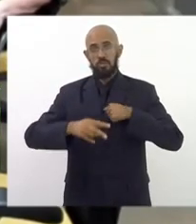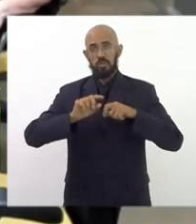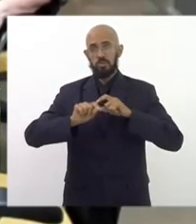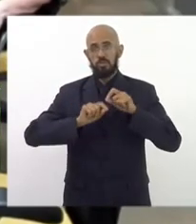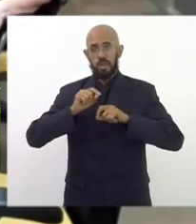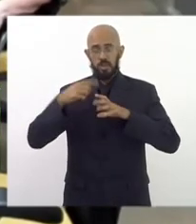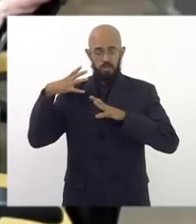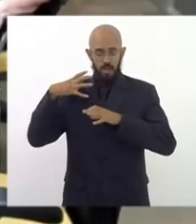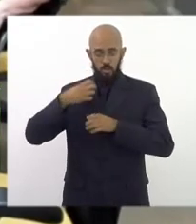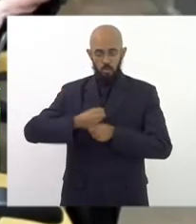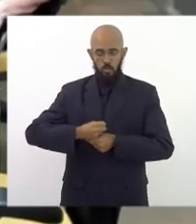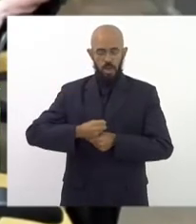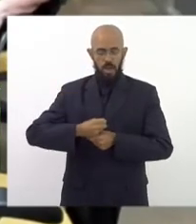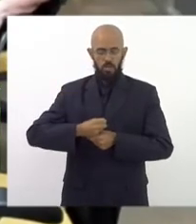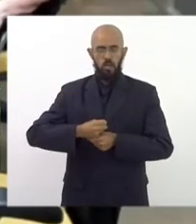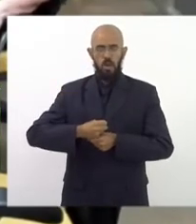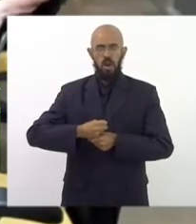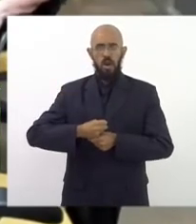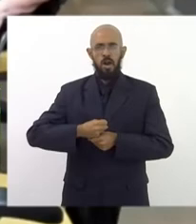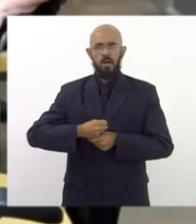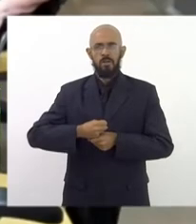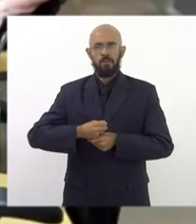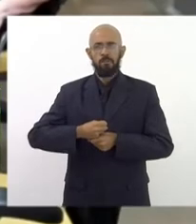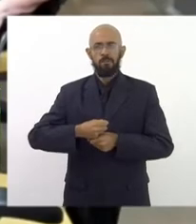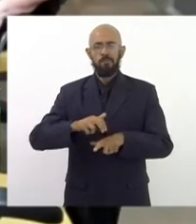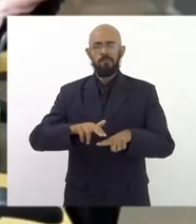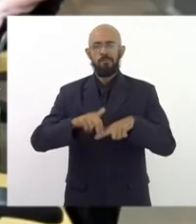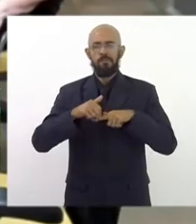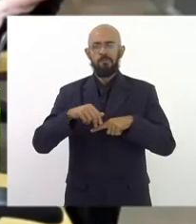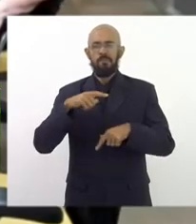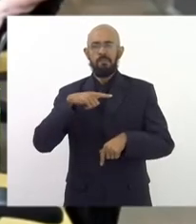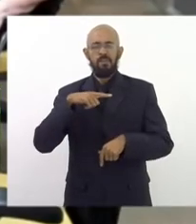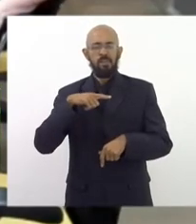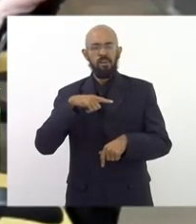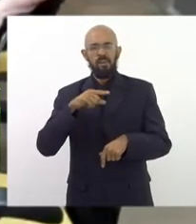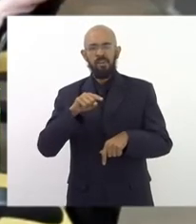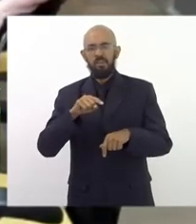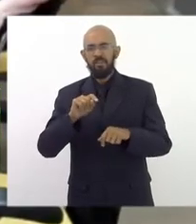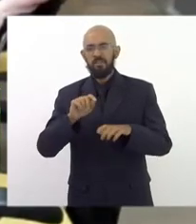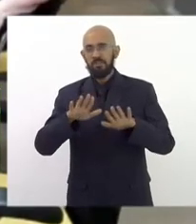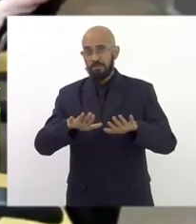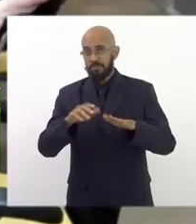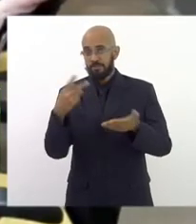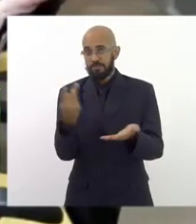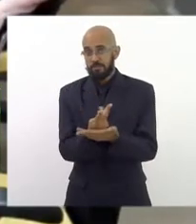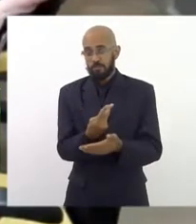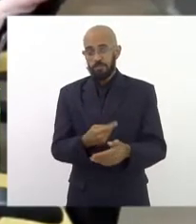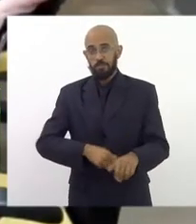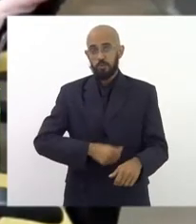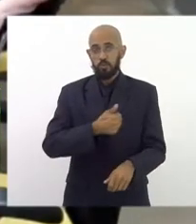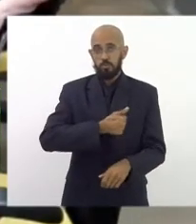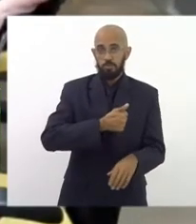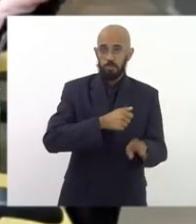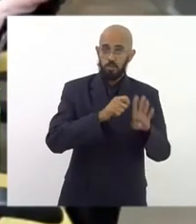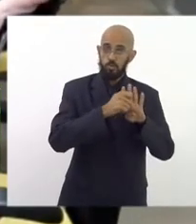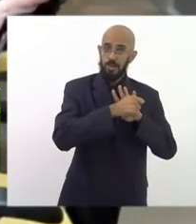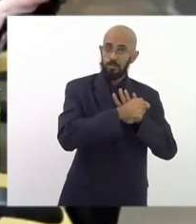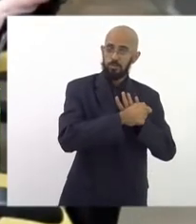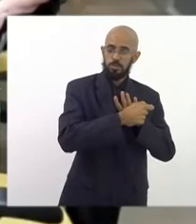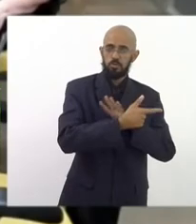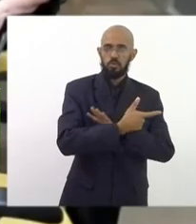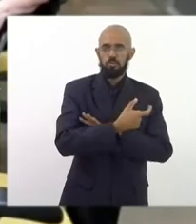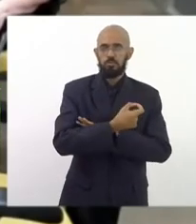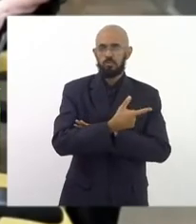exercício acumulado, né? Tá bom. Então, por isso é que você tem, mas ele aconteceu no primeiro quadrimestre, que quando a gente perdeu